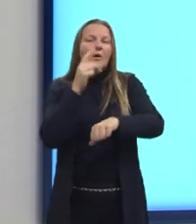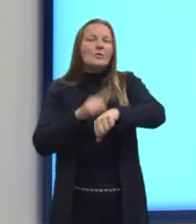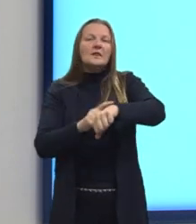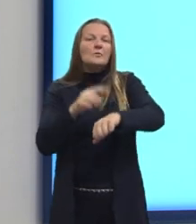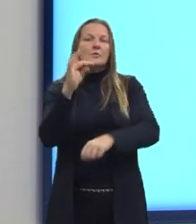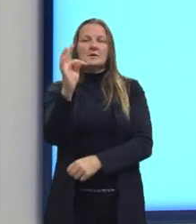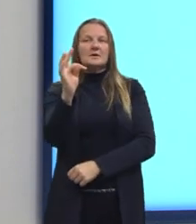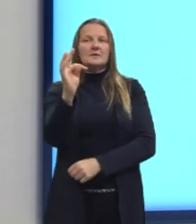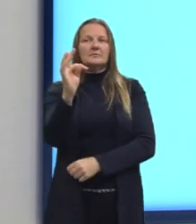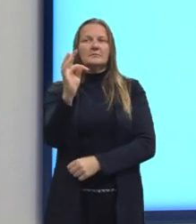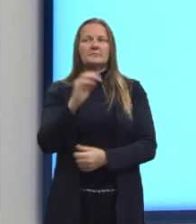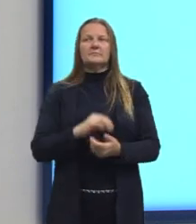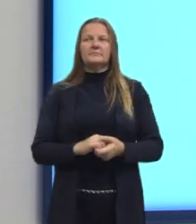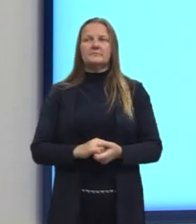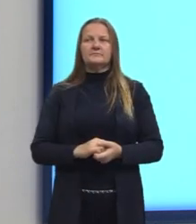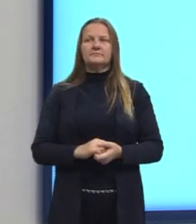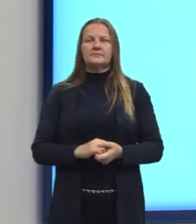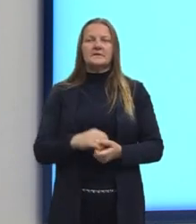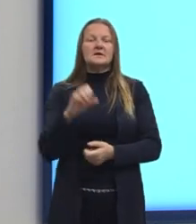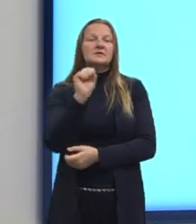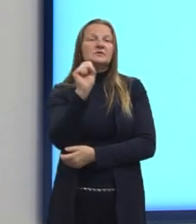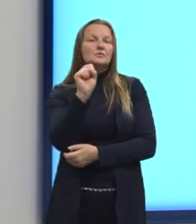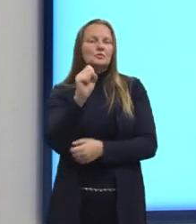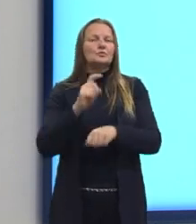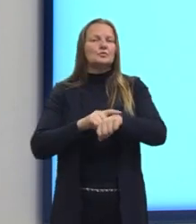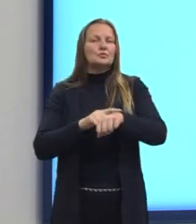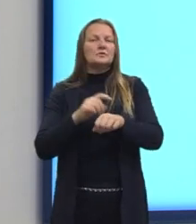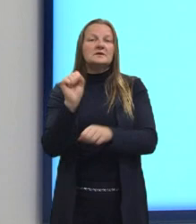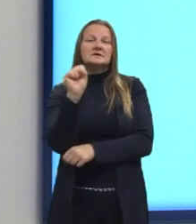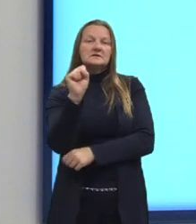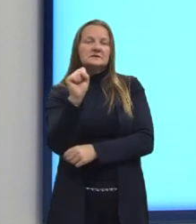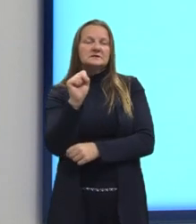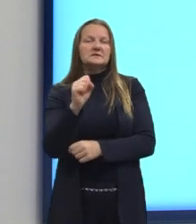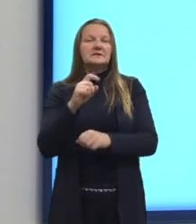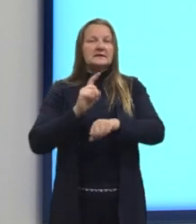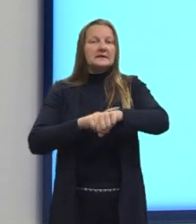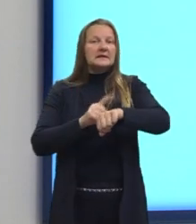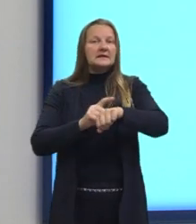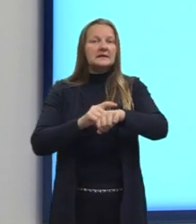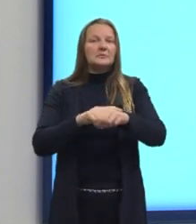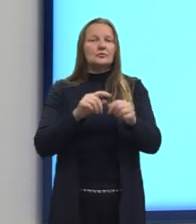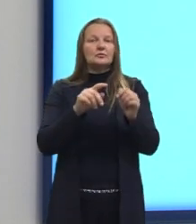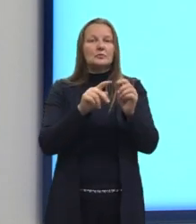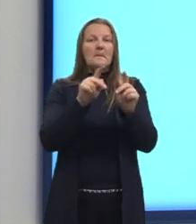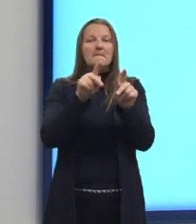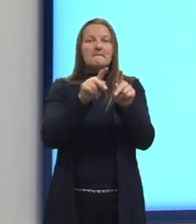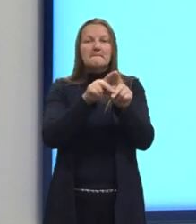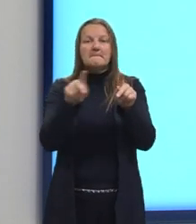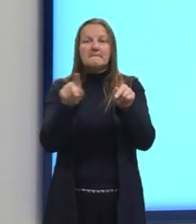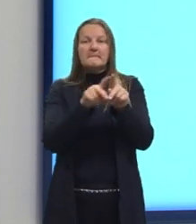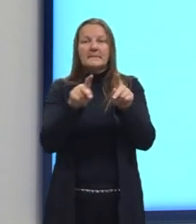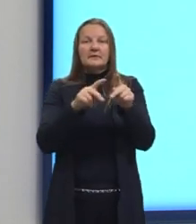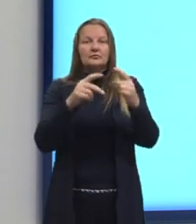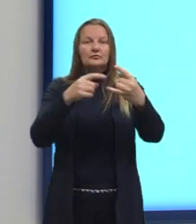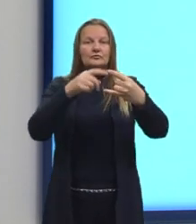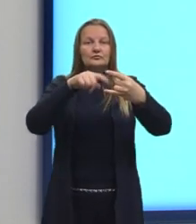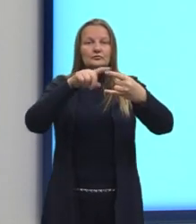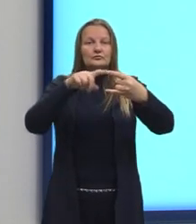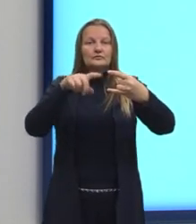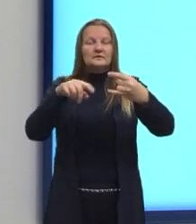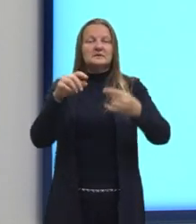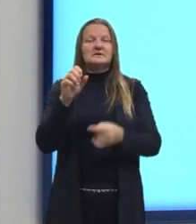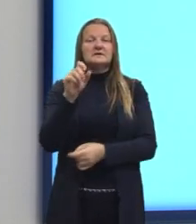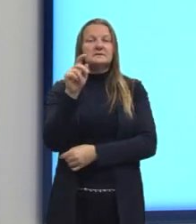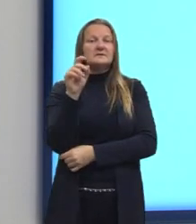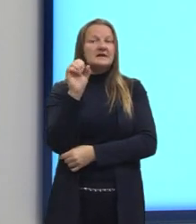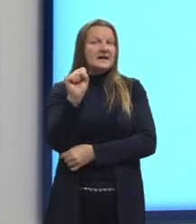tempo a gente vai medir em que segundos da unidade de medida do período vai ser segundo apesar da gente falar